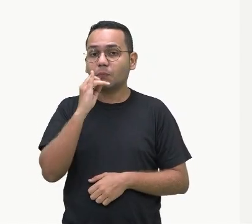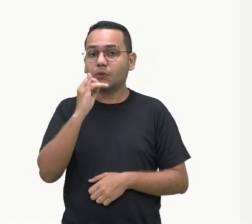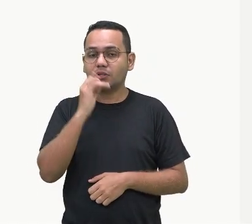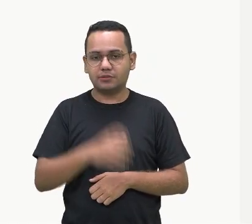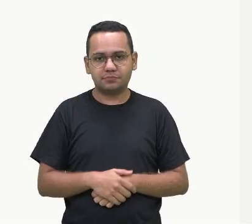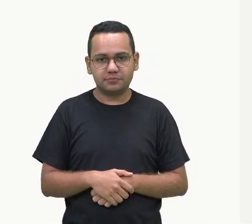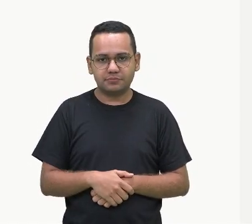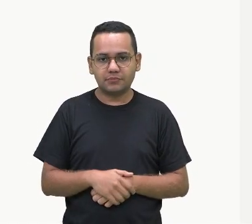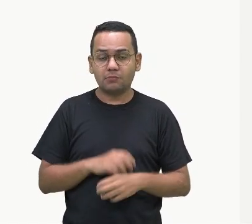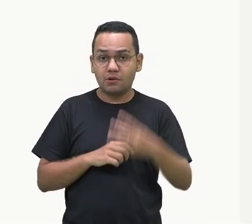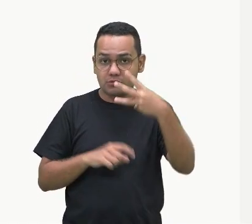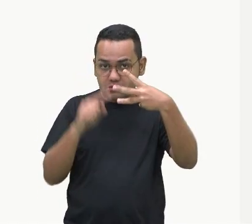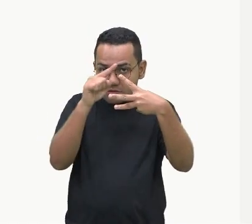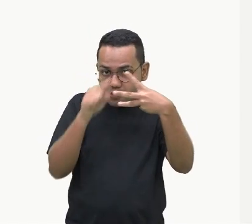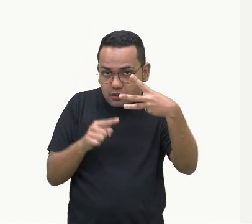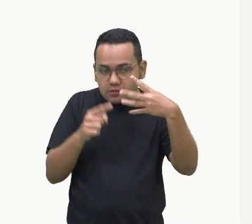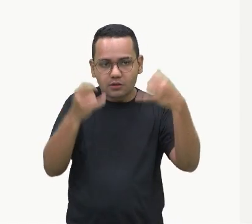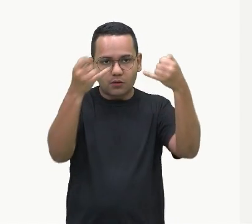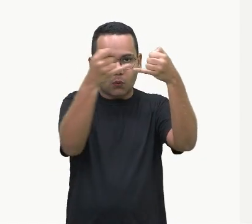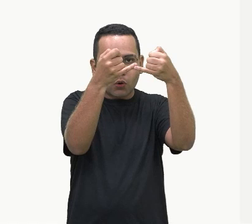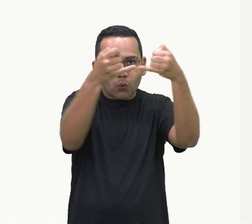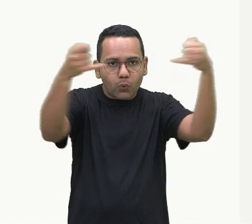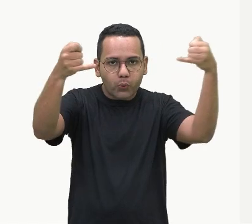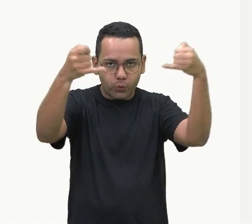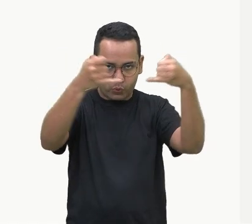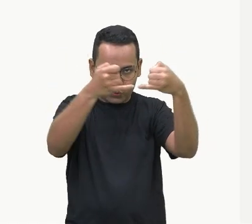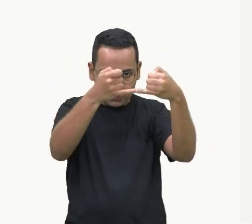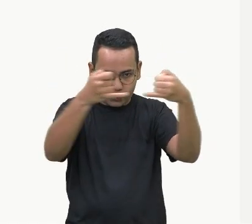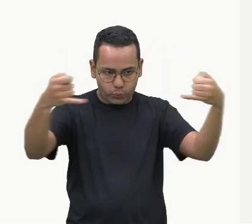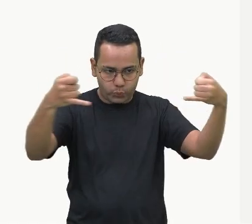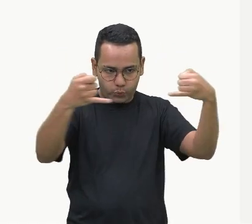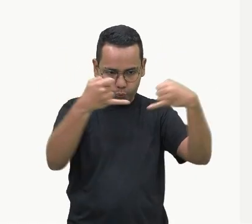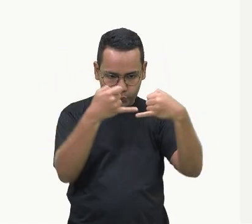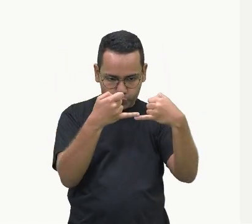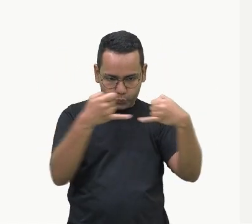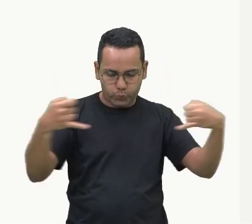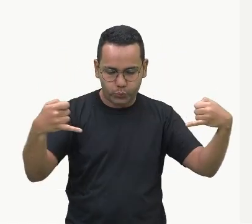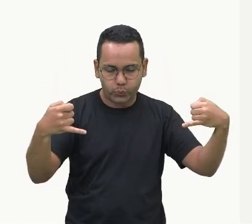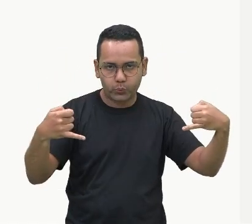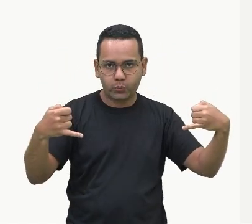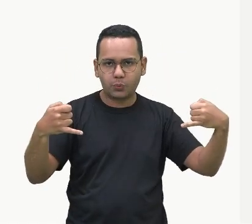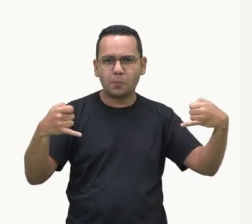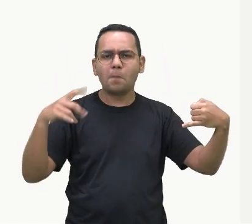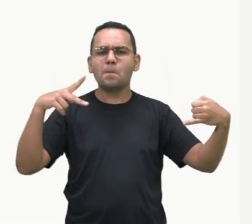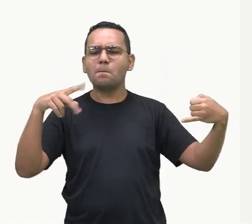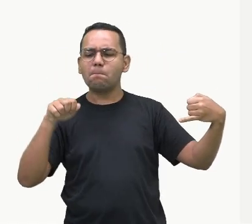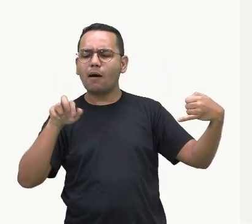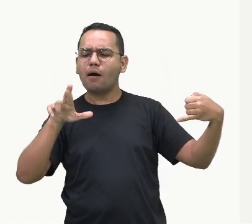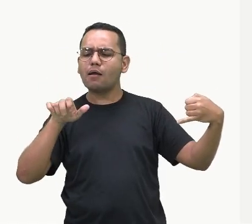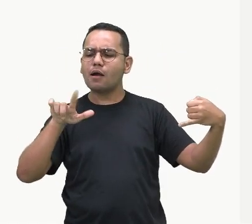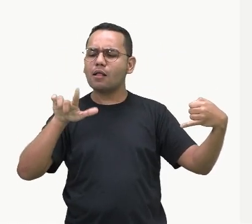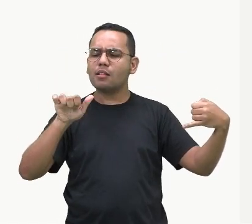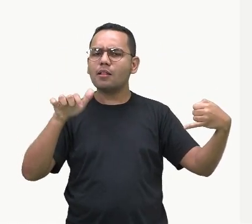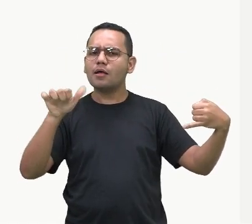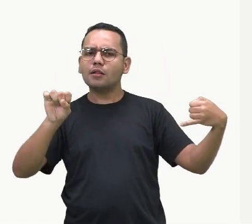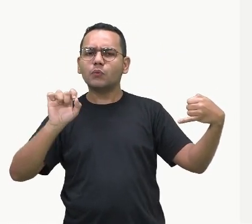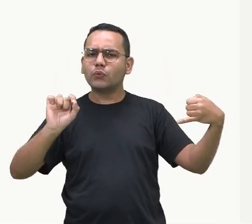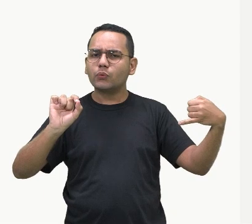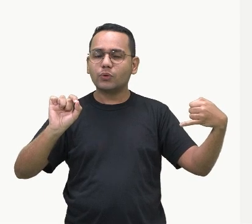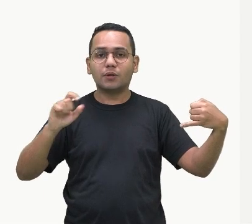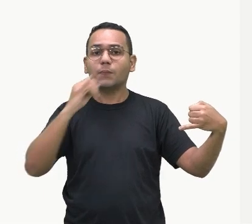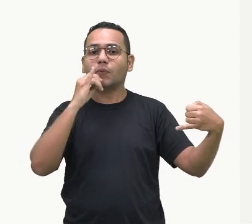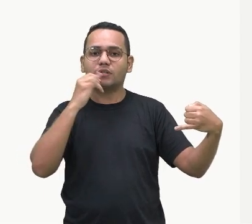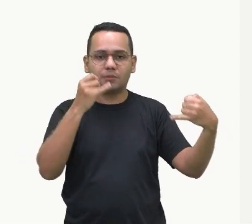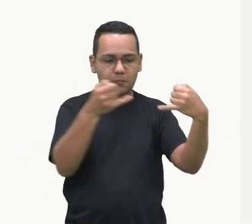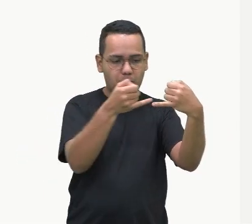três retas paralelas. O que são retas paralelas? É aquelas que estão como se fosse uma ao lado da